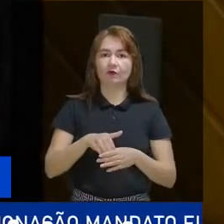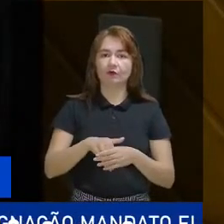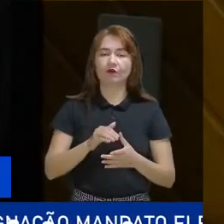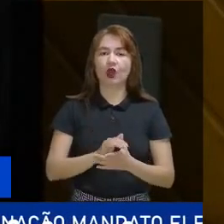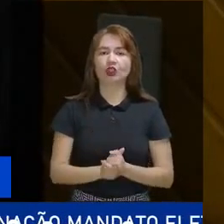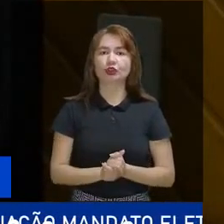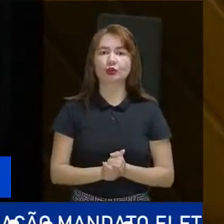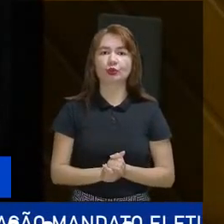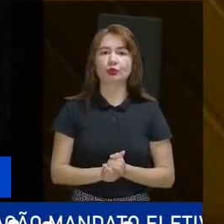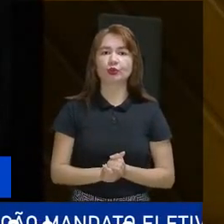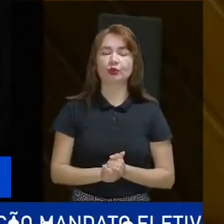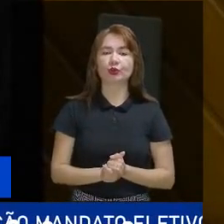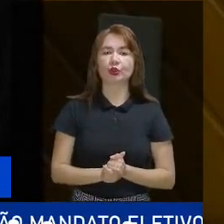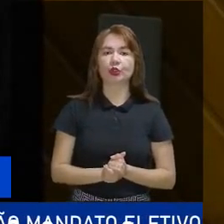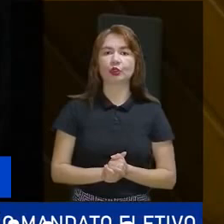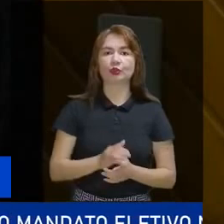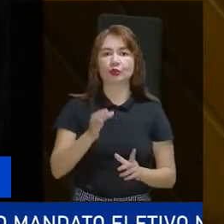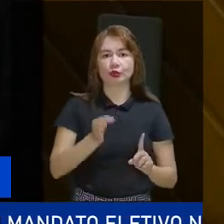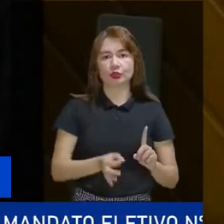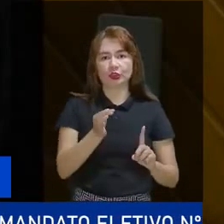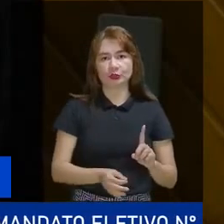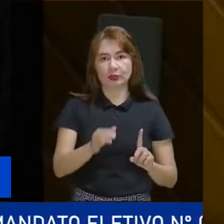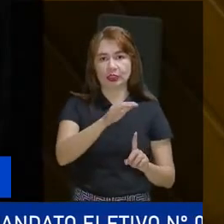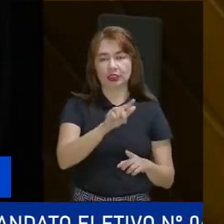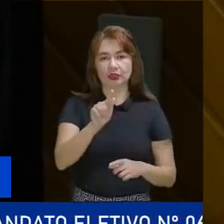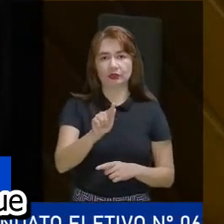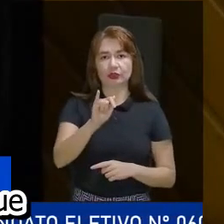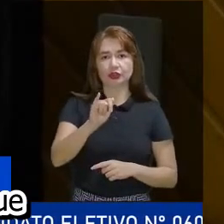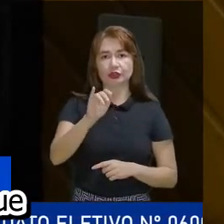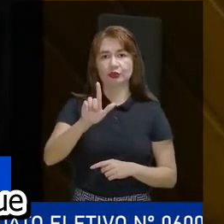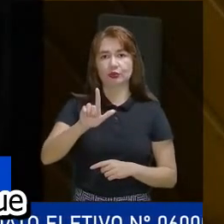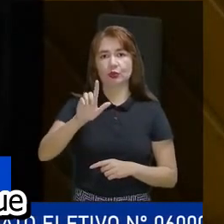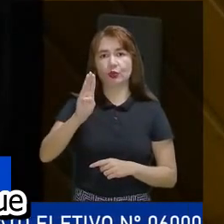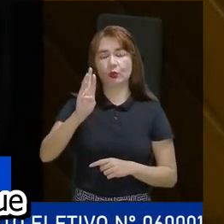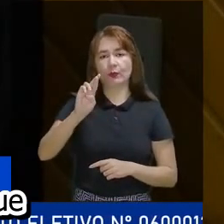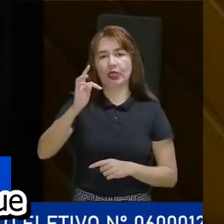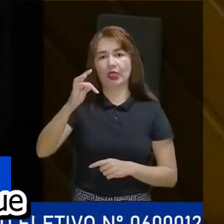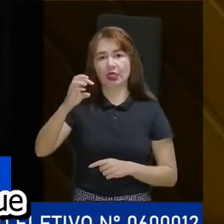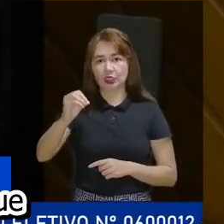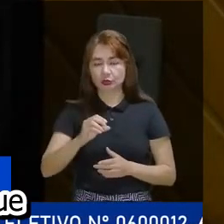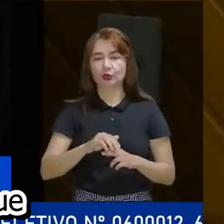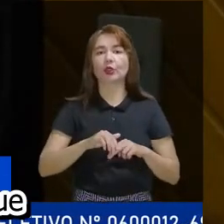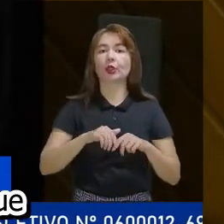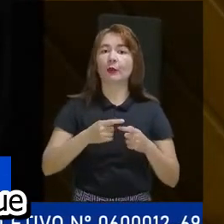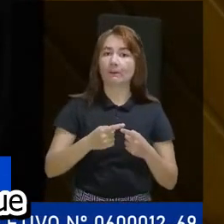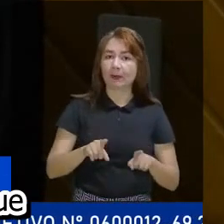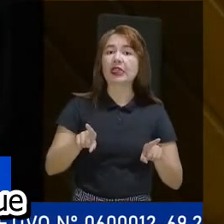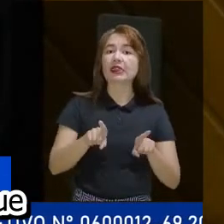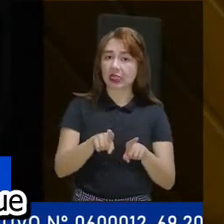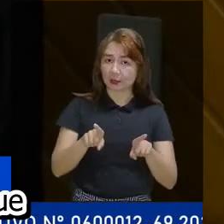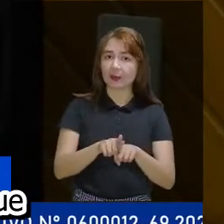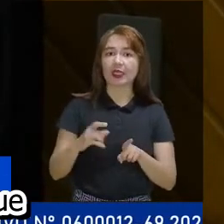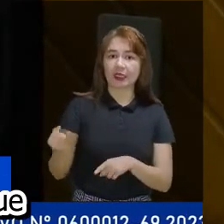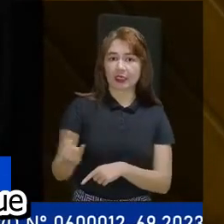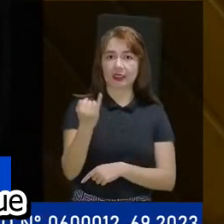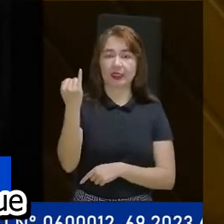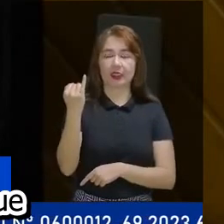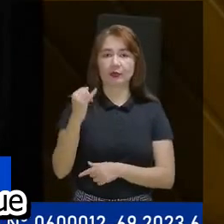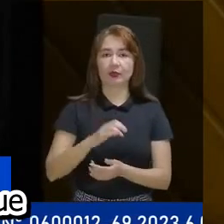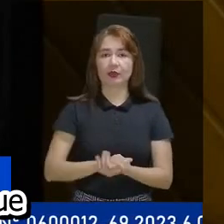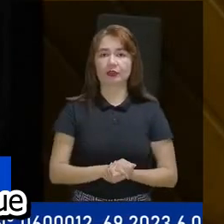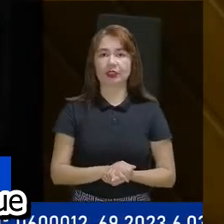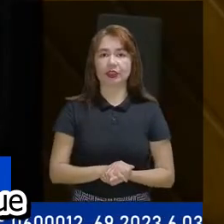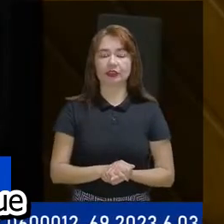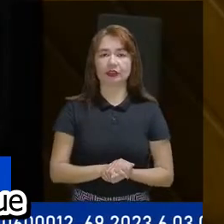desembargador Gilberto a respeito deste ponto. Não obstante isso, vale registrar que, ainda que não